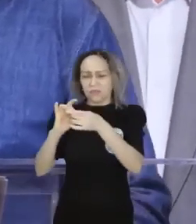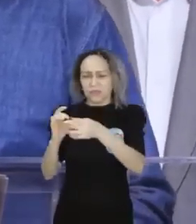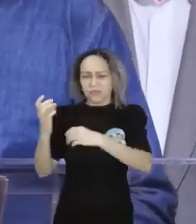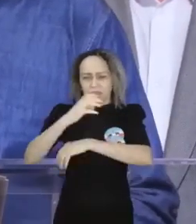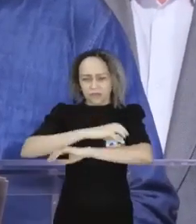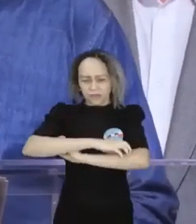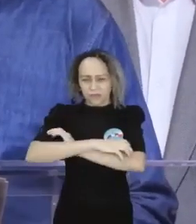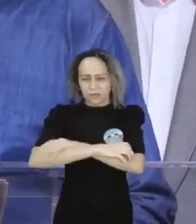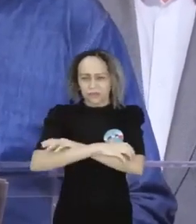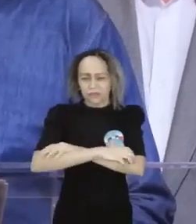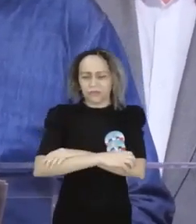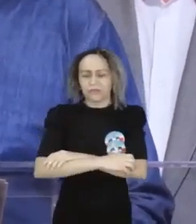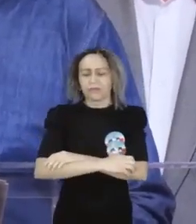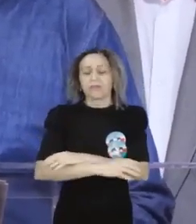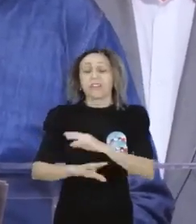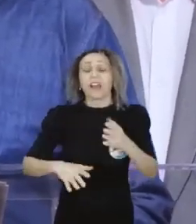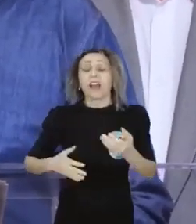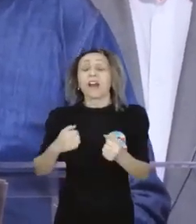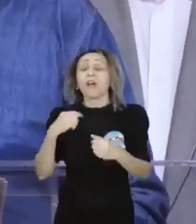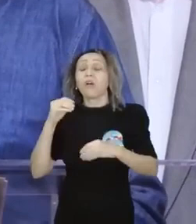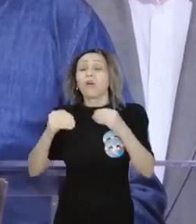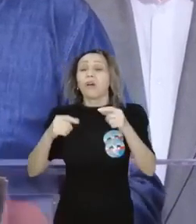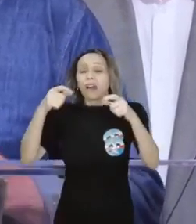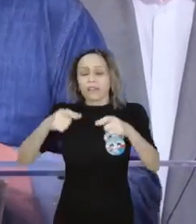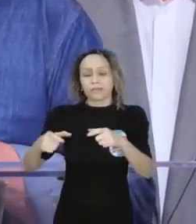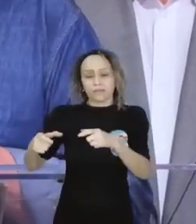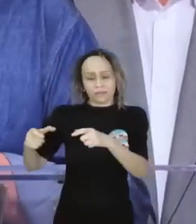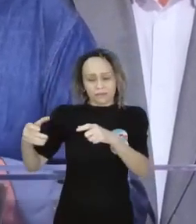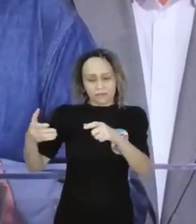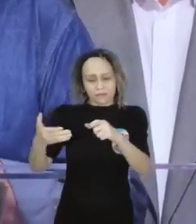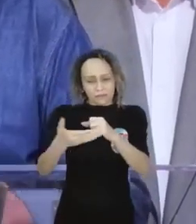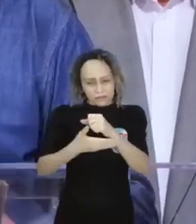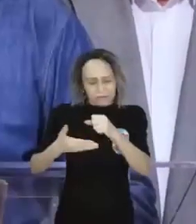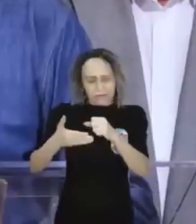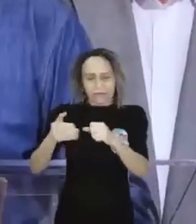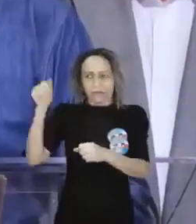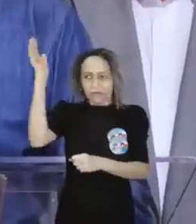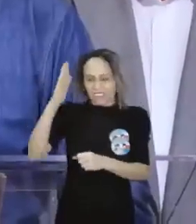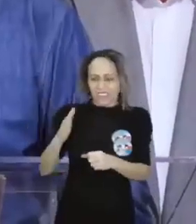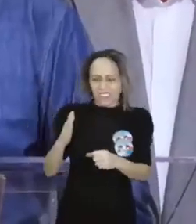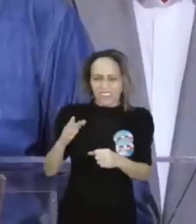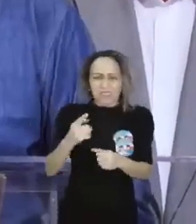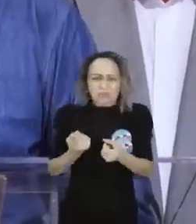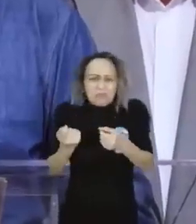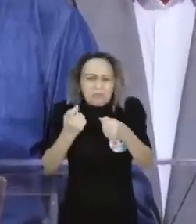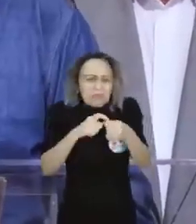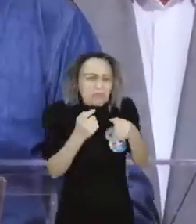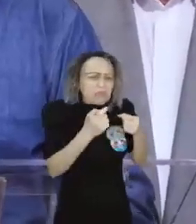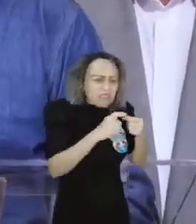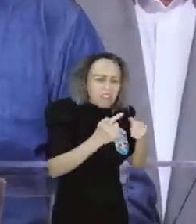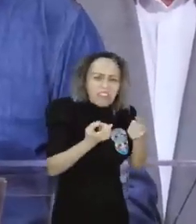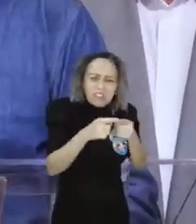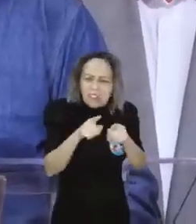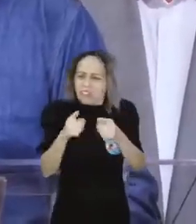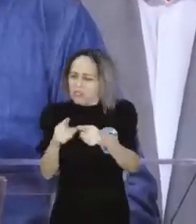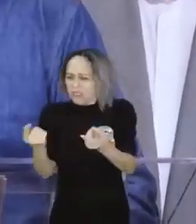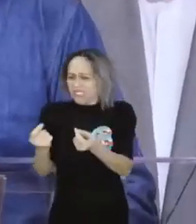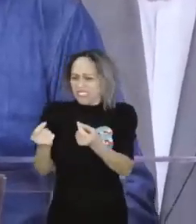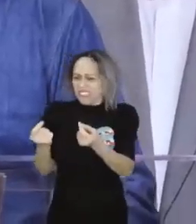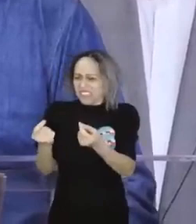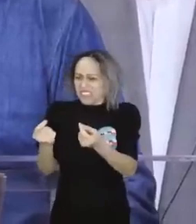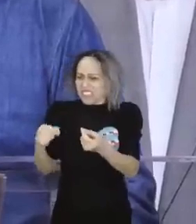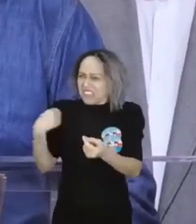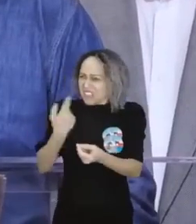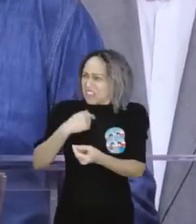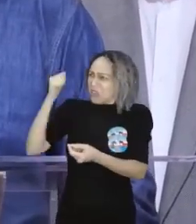bases. Não nos interessa acordos comerciais que condenem nosso país a eterno papel de exportador